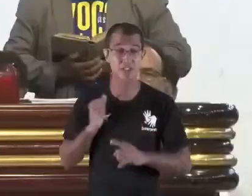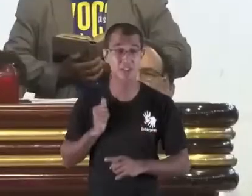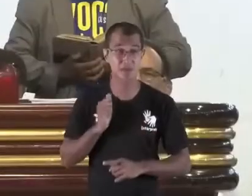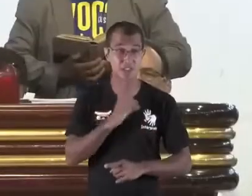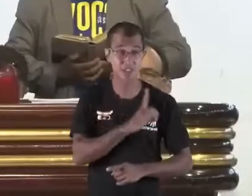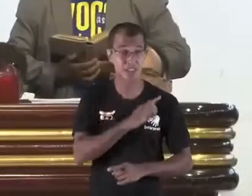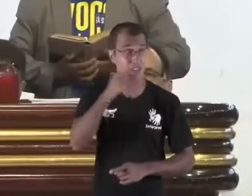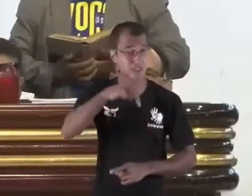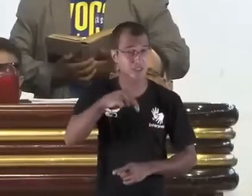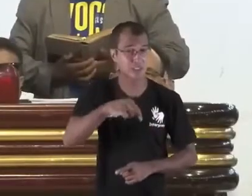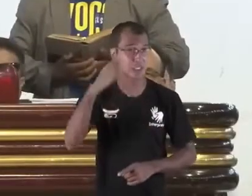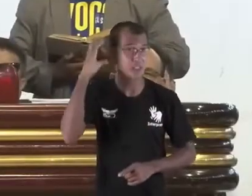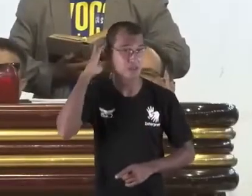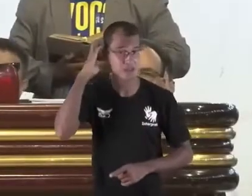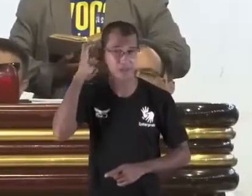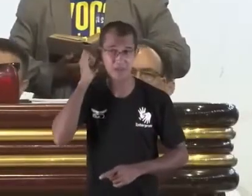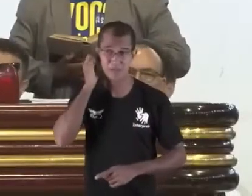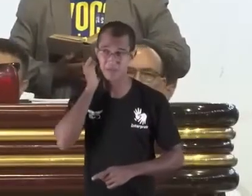Deus que está aqui em Cuiabá.